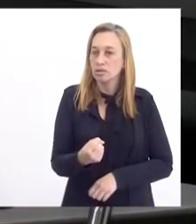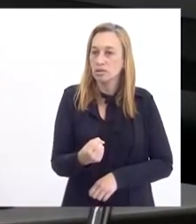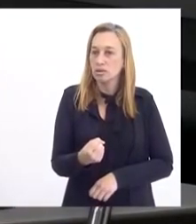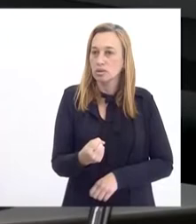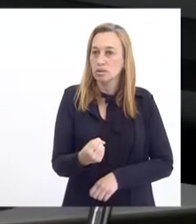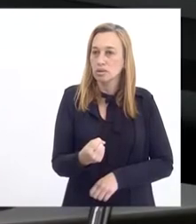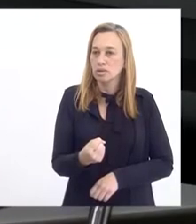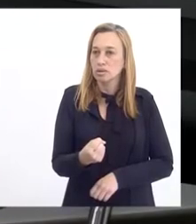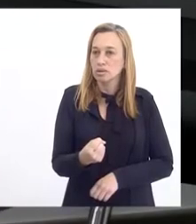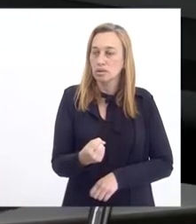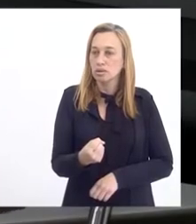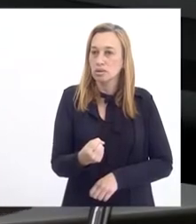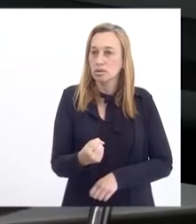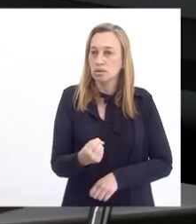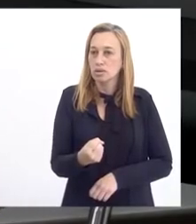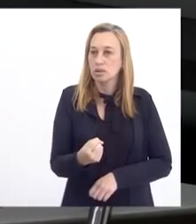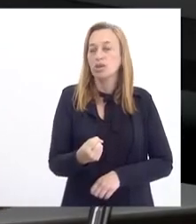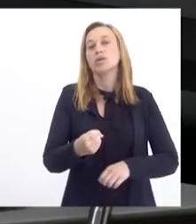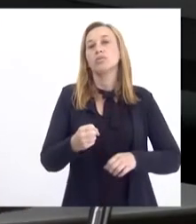63 emendas,